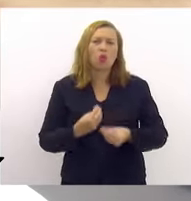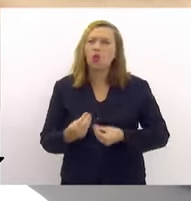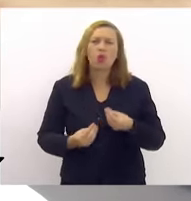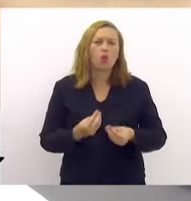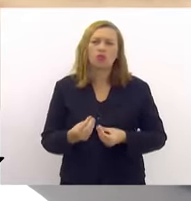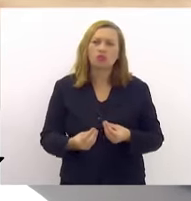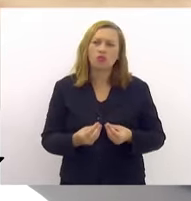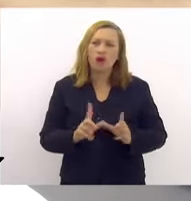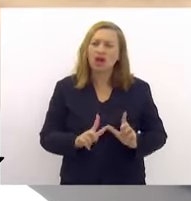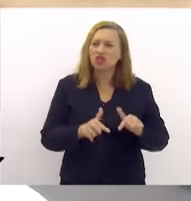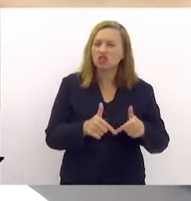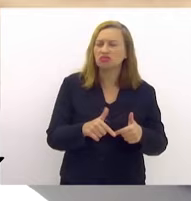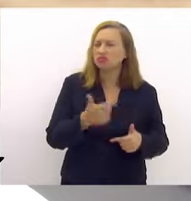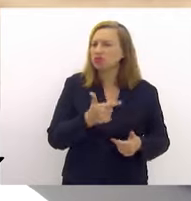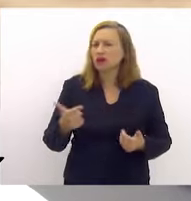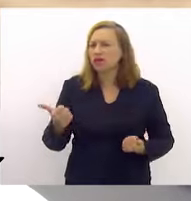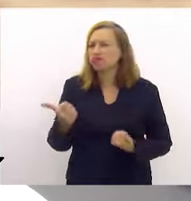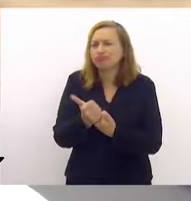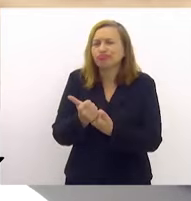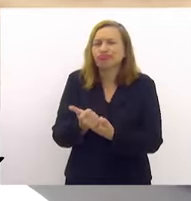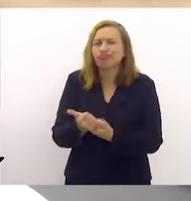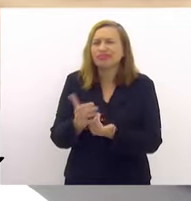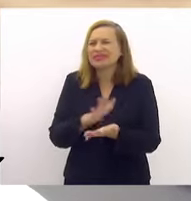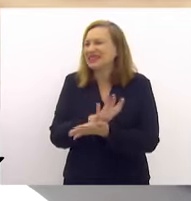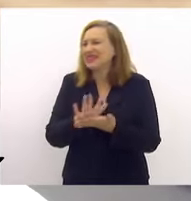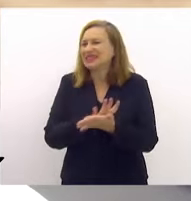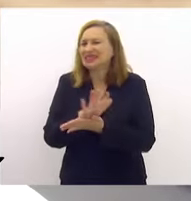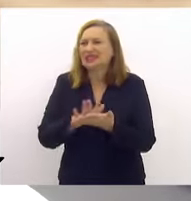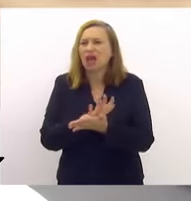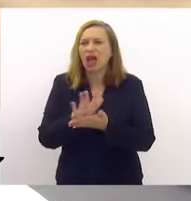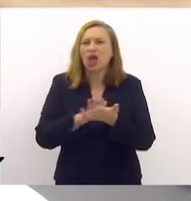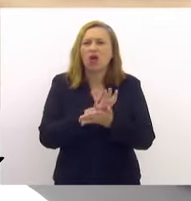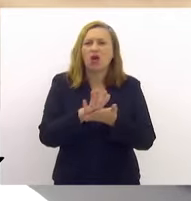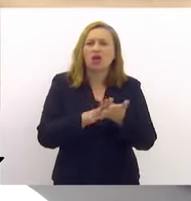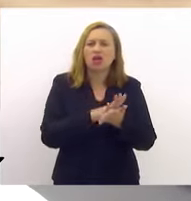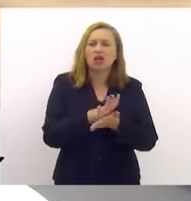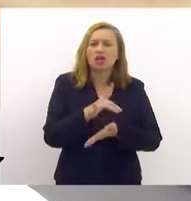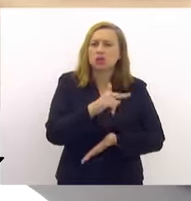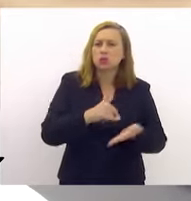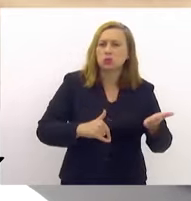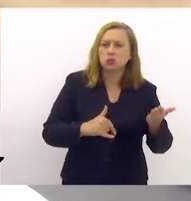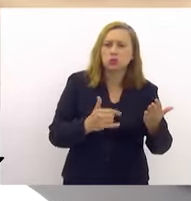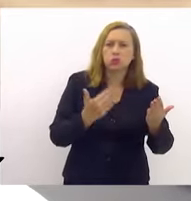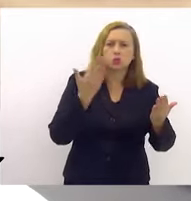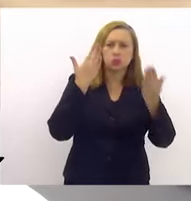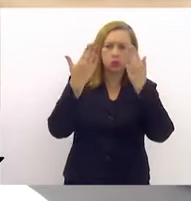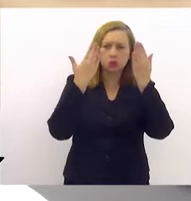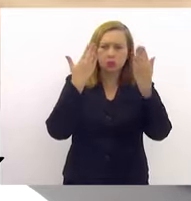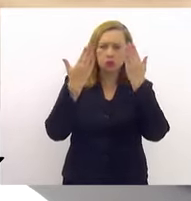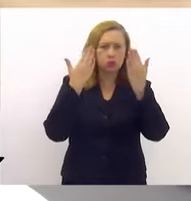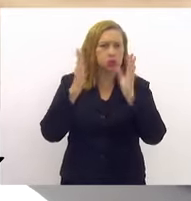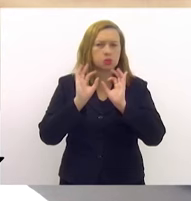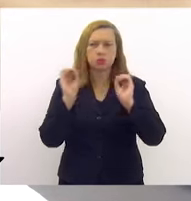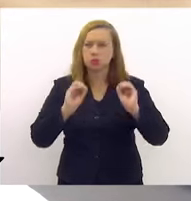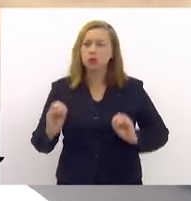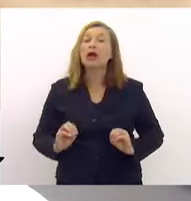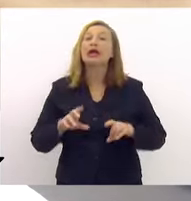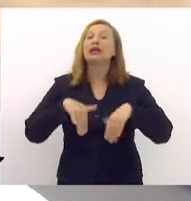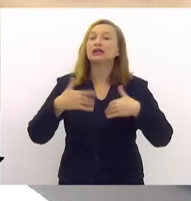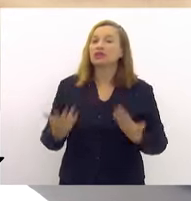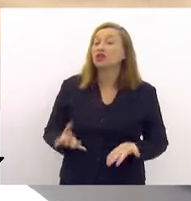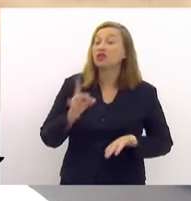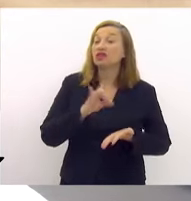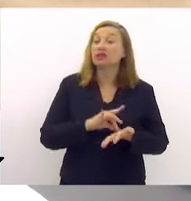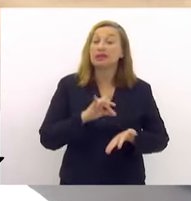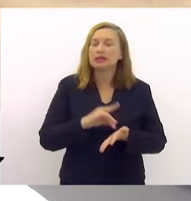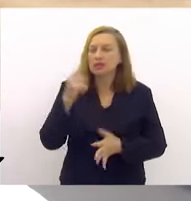alguém para apoiar, né, para uma fisioterapia, para a questão da pele, para a questão psicológica. Então, realmente, essa